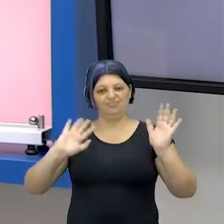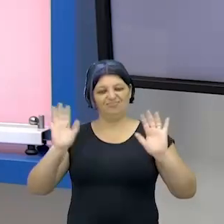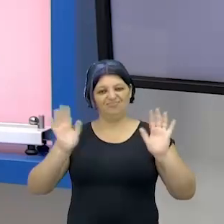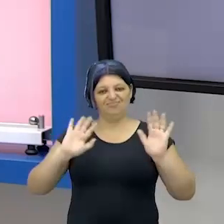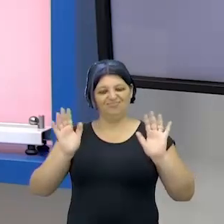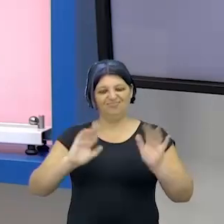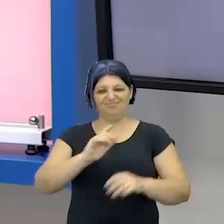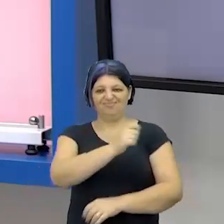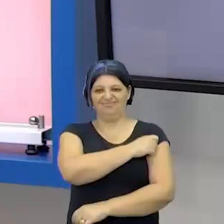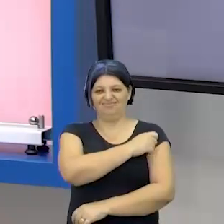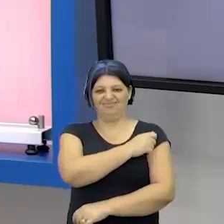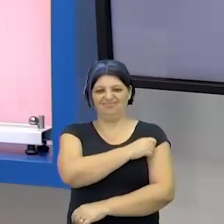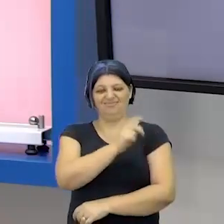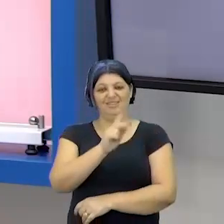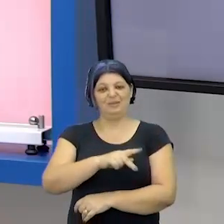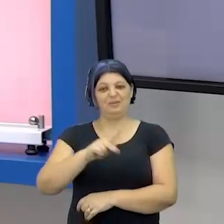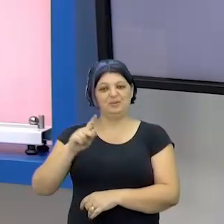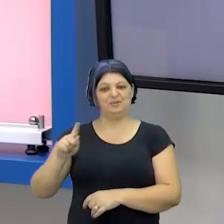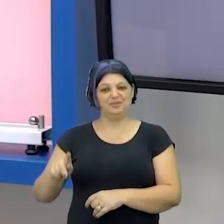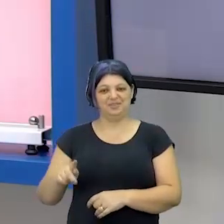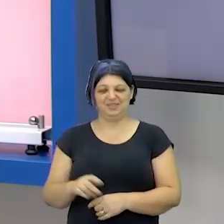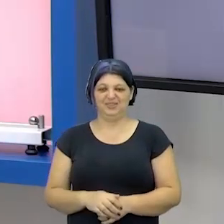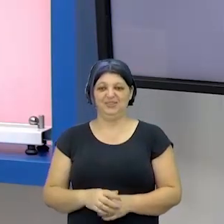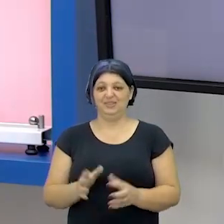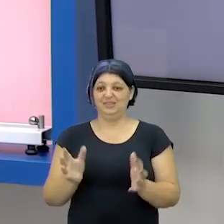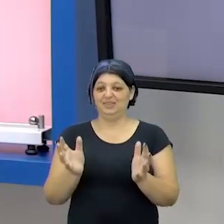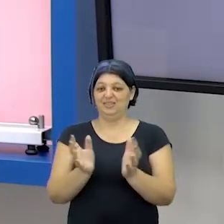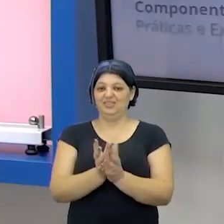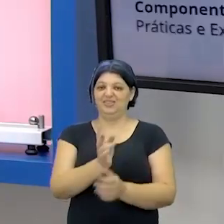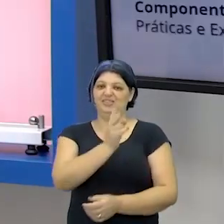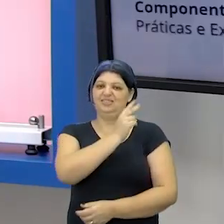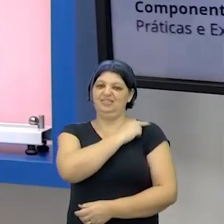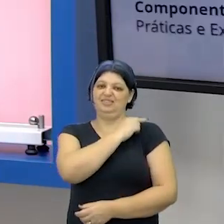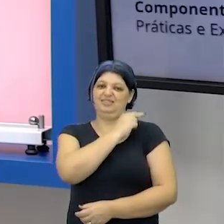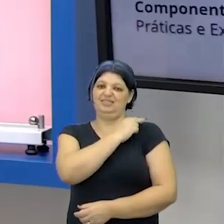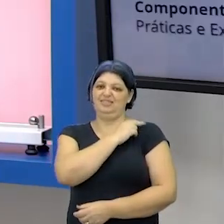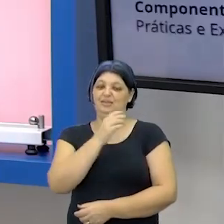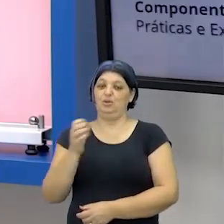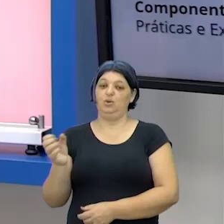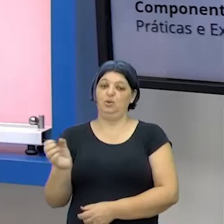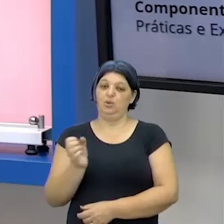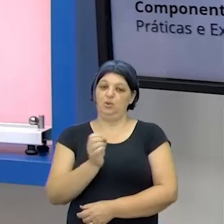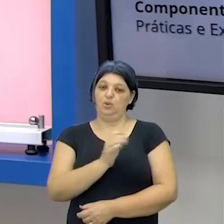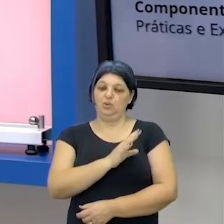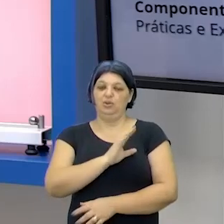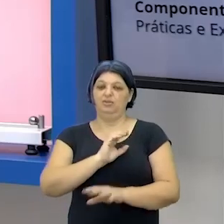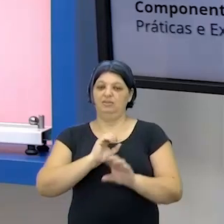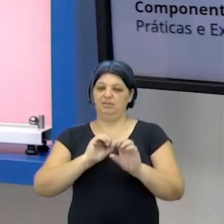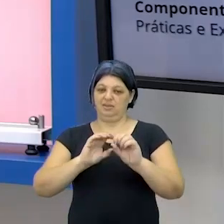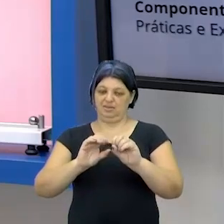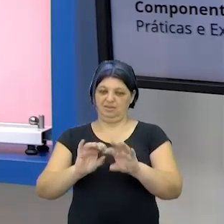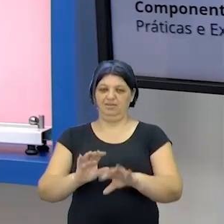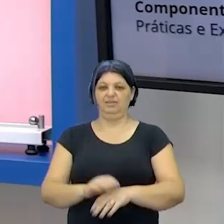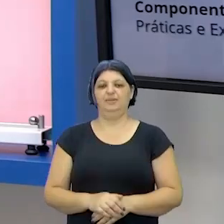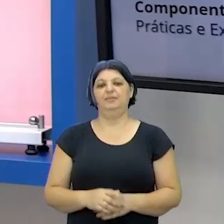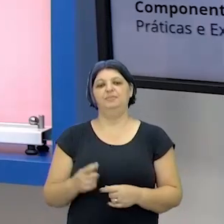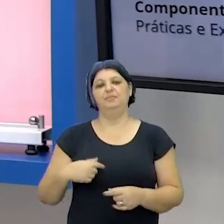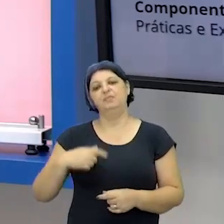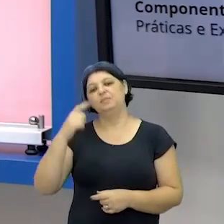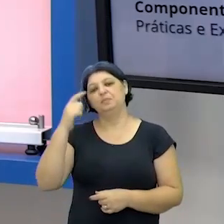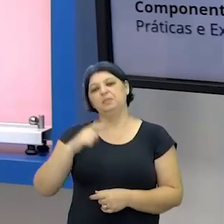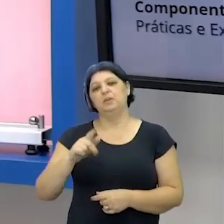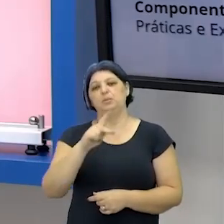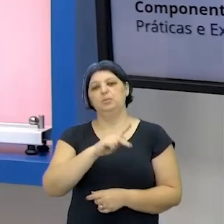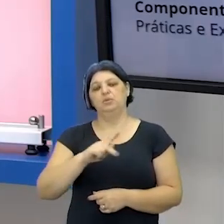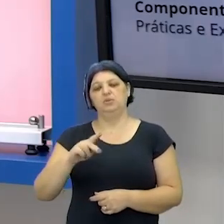Olá, estudantes e professores da segunda série do novo ensino médio. Eu sou a professora Mara Valéria,